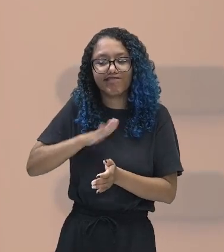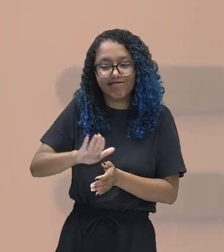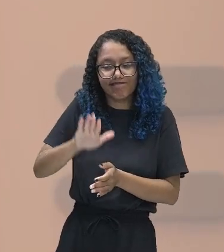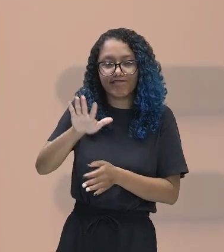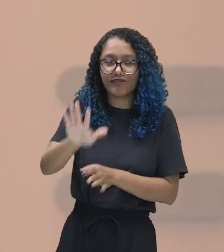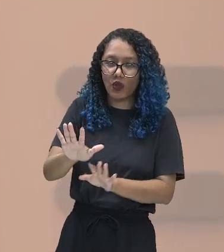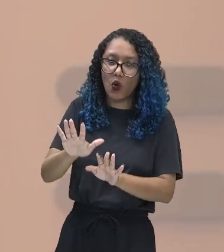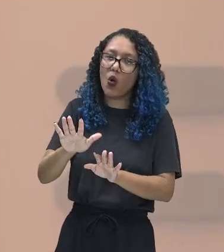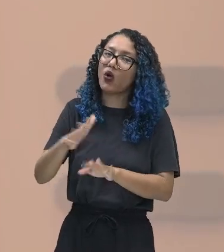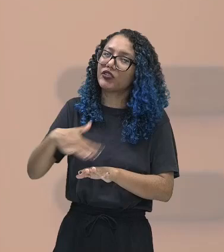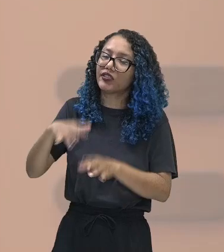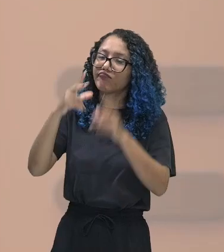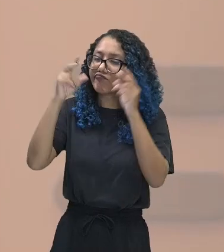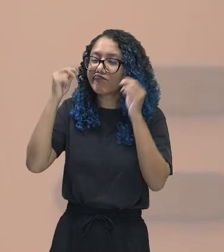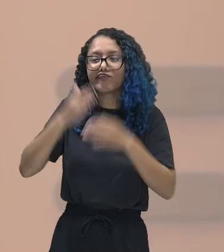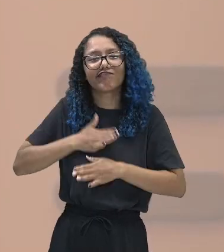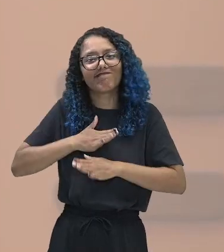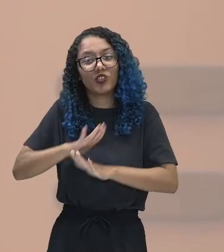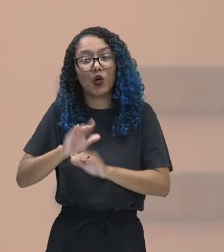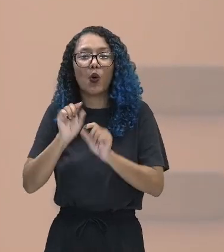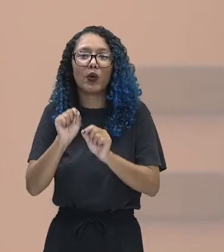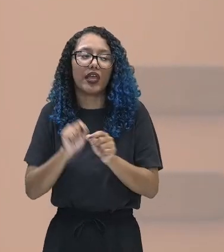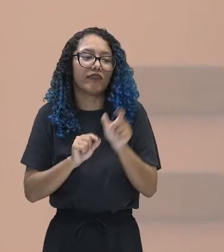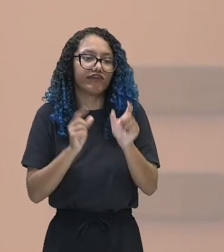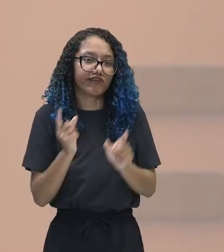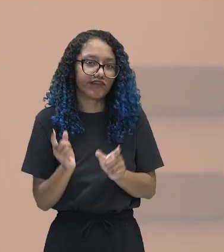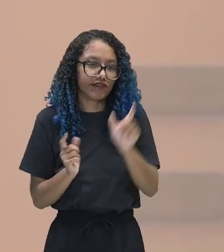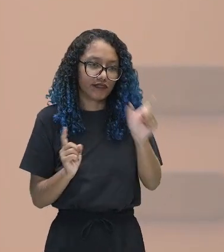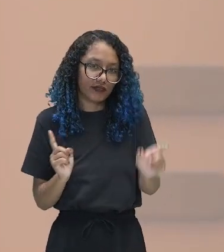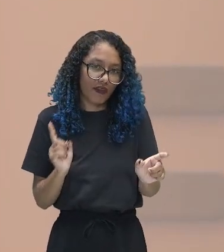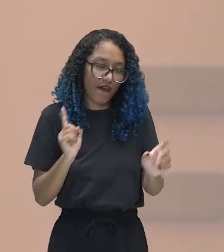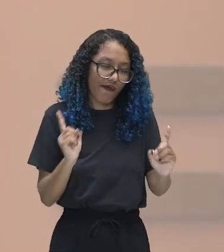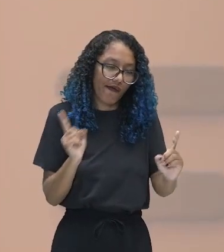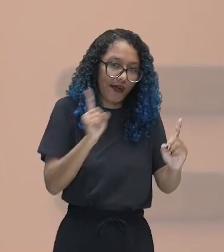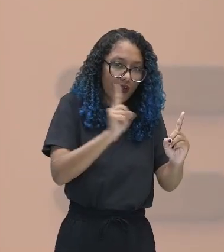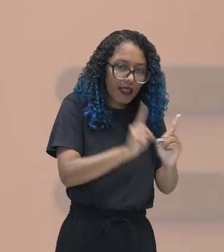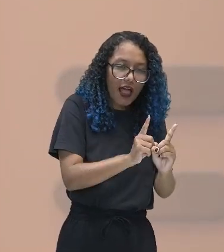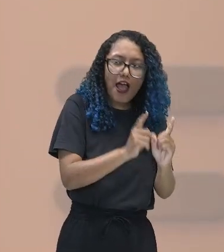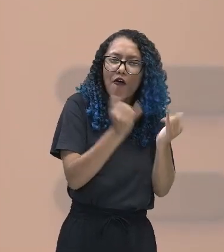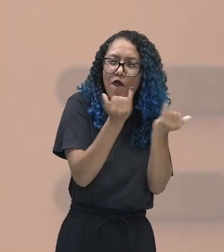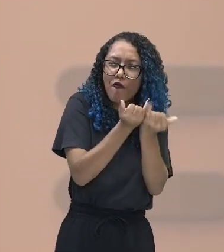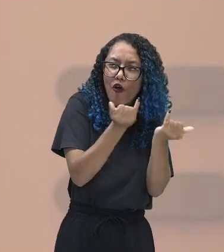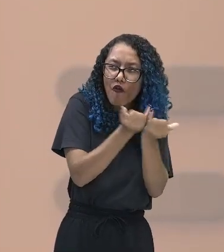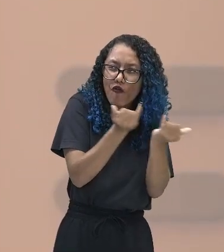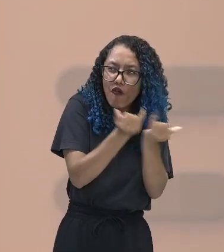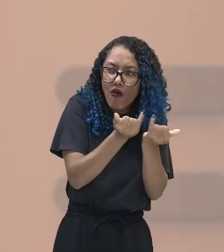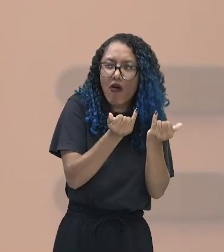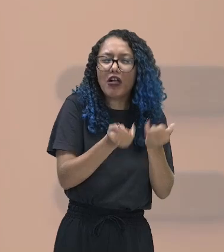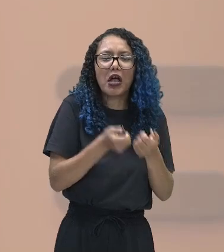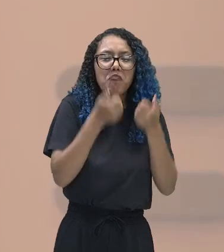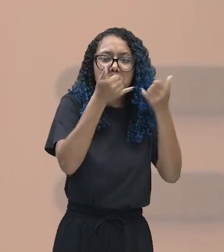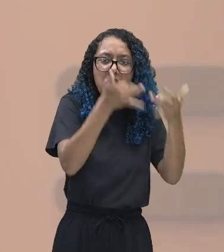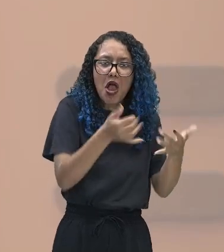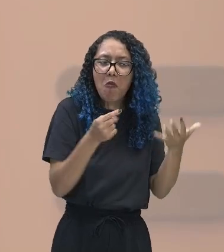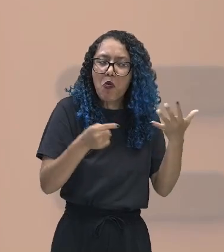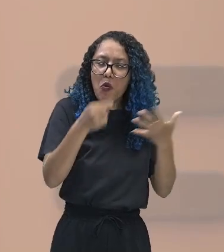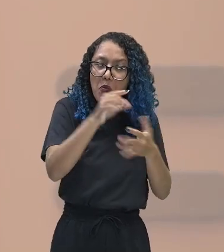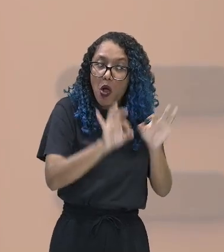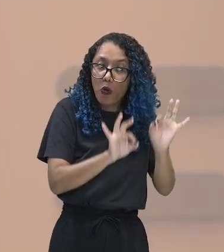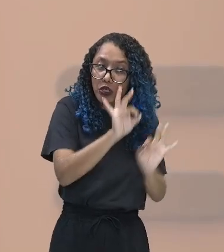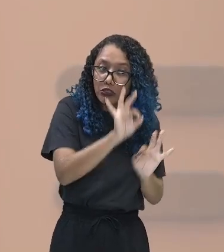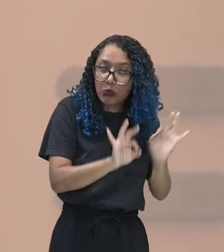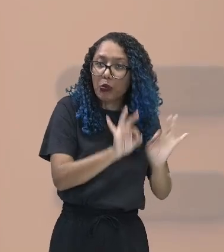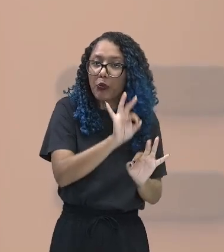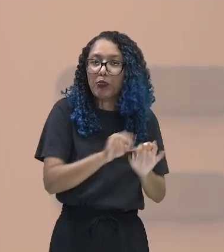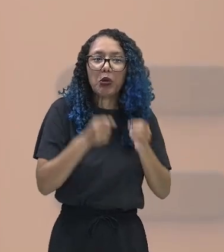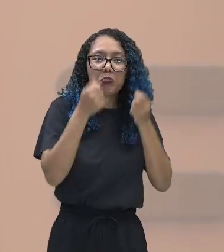desse mundo grego e vai lá, então, falar, né, para os Xerxes, lá no ouvidinho dele, dizendo, olha, eles estão se armando,